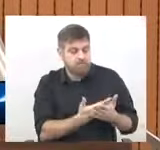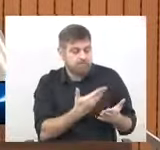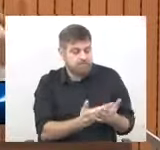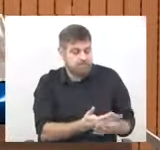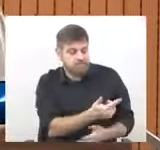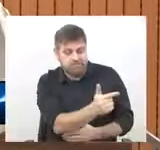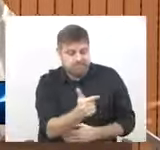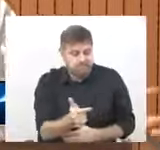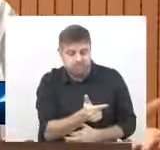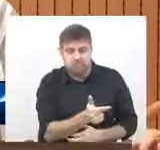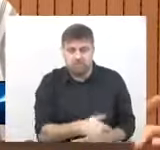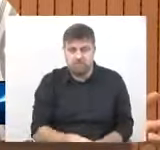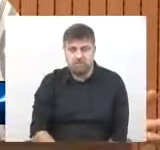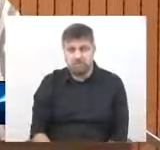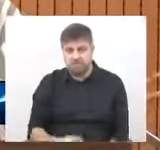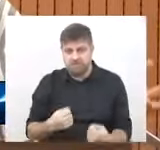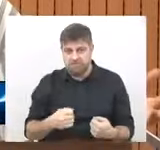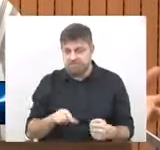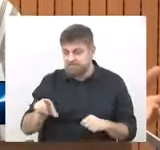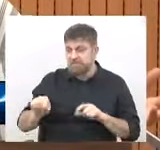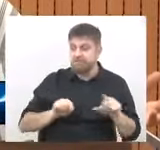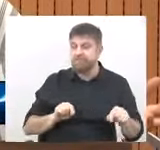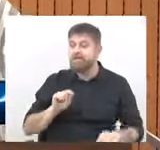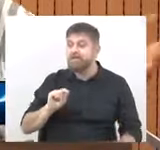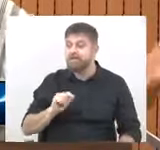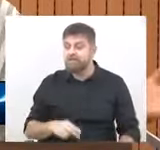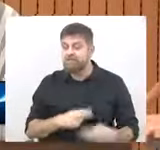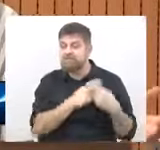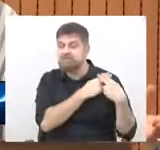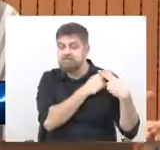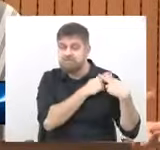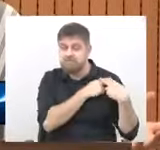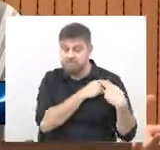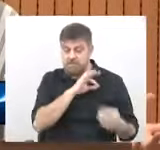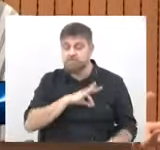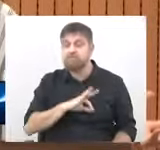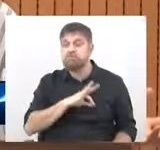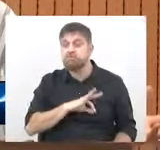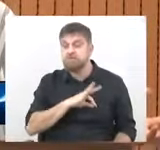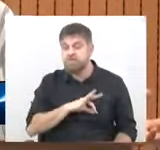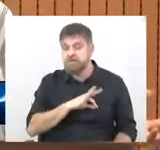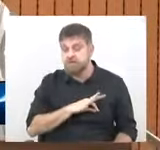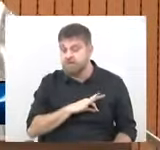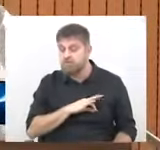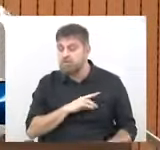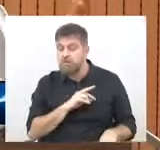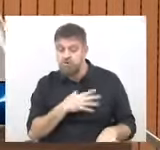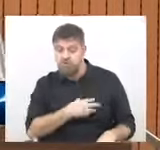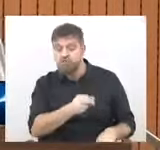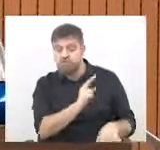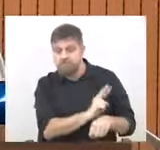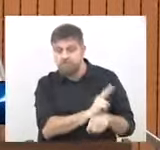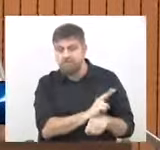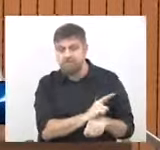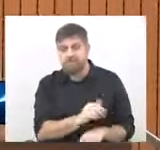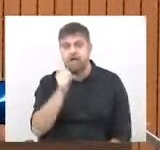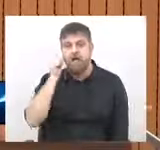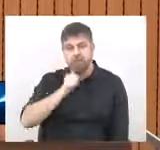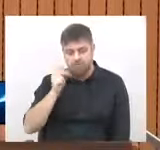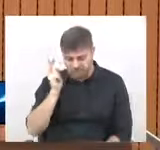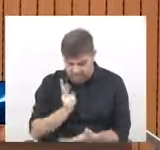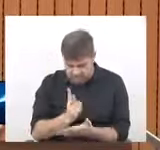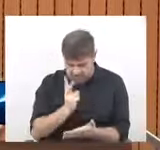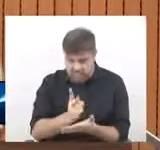limite, de que alguém tem que escolher quem vai dar conta do cuidado das crianças, é as mulheres que acabam